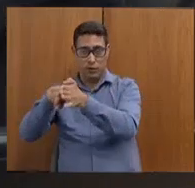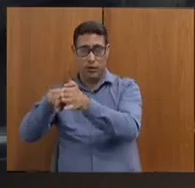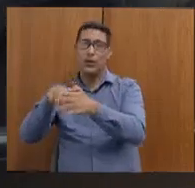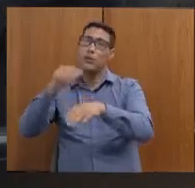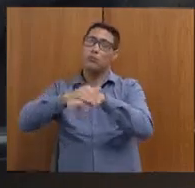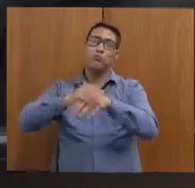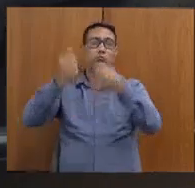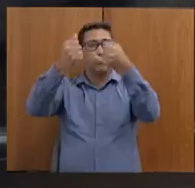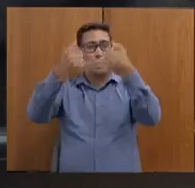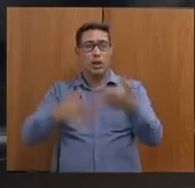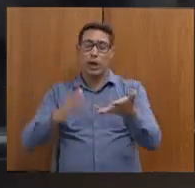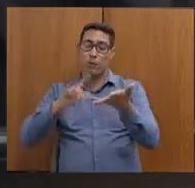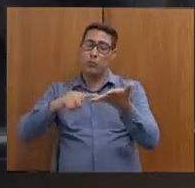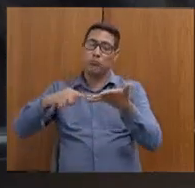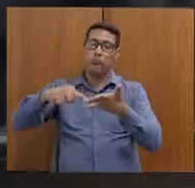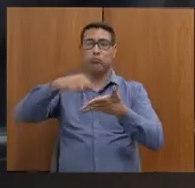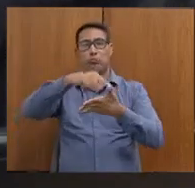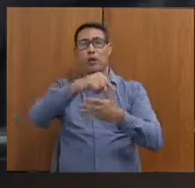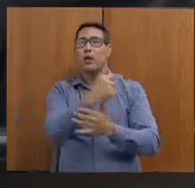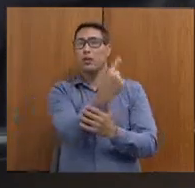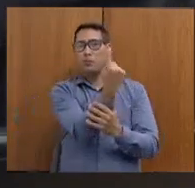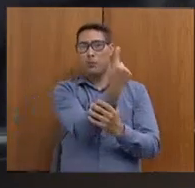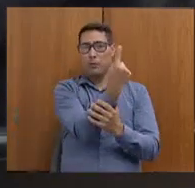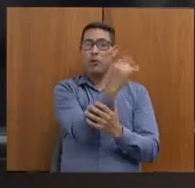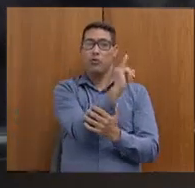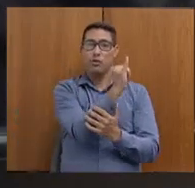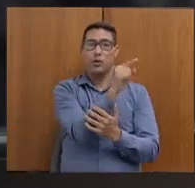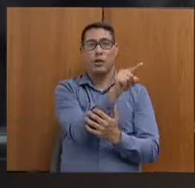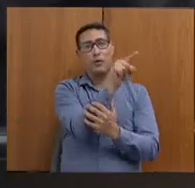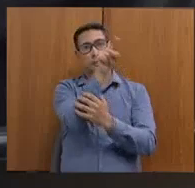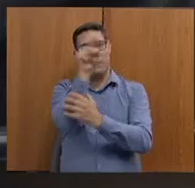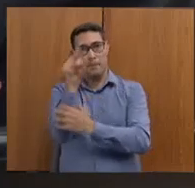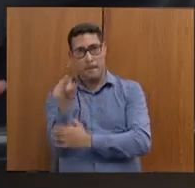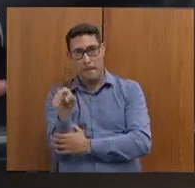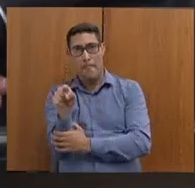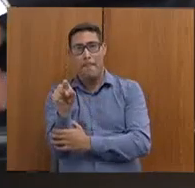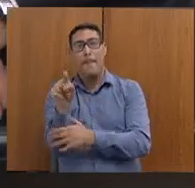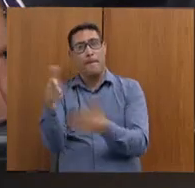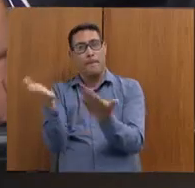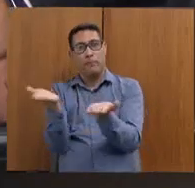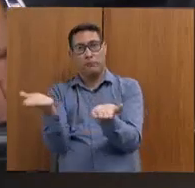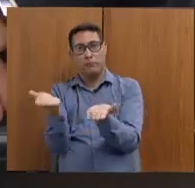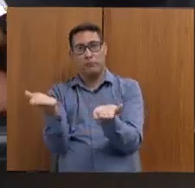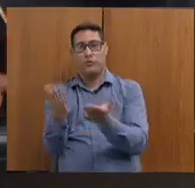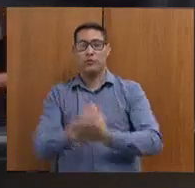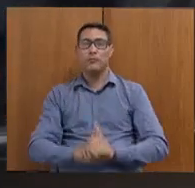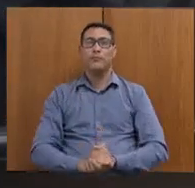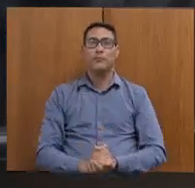considerando o período de 1º de janeiro até a presente data.